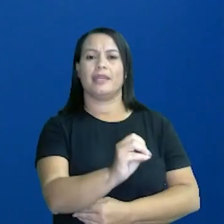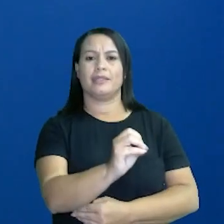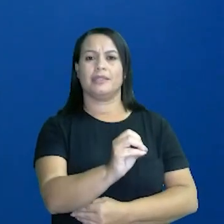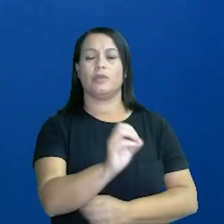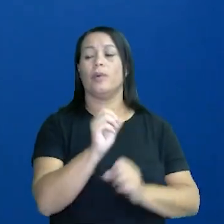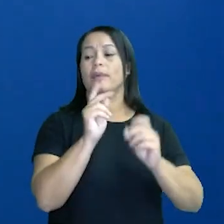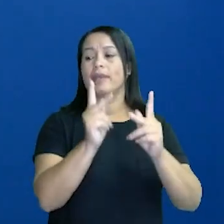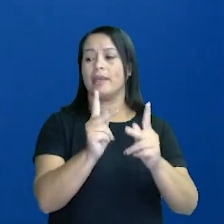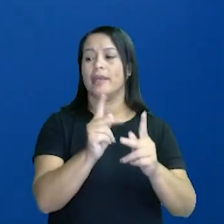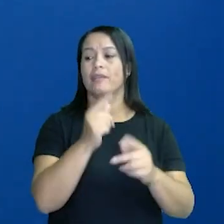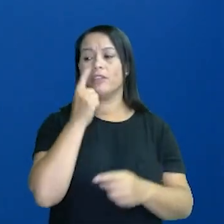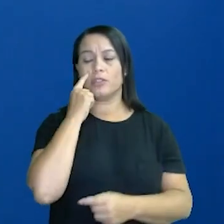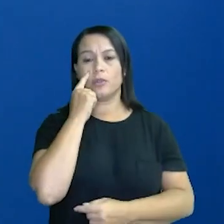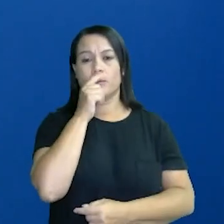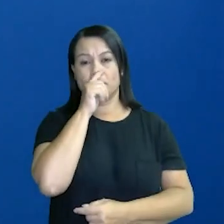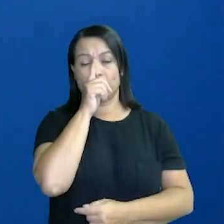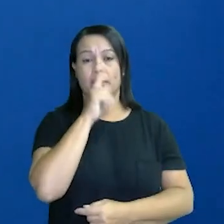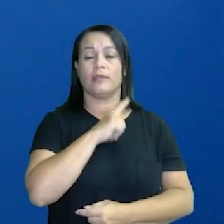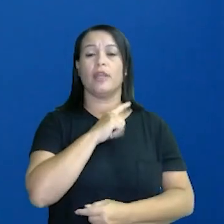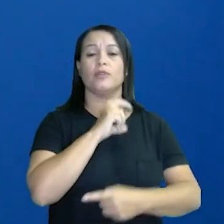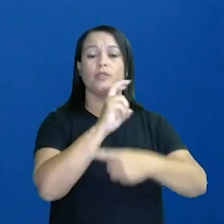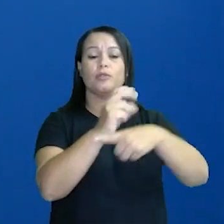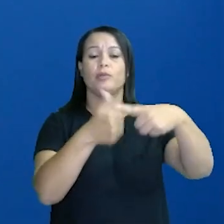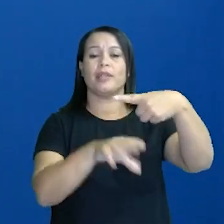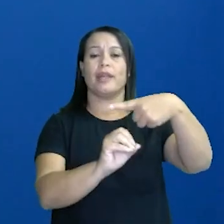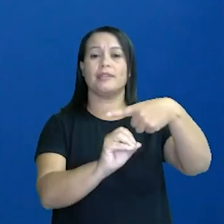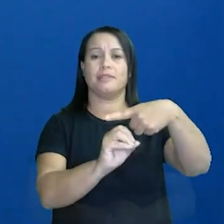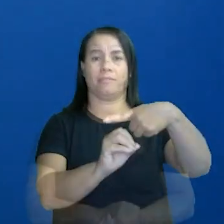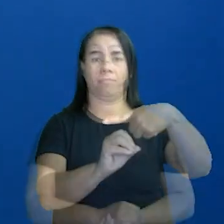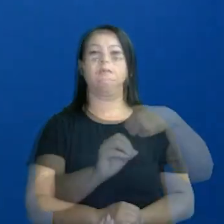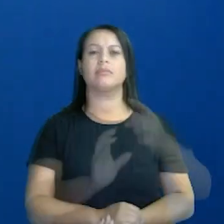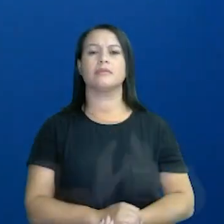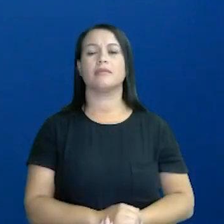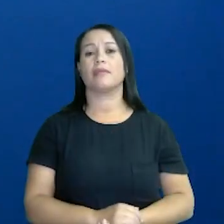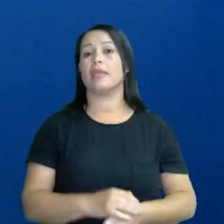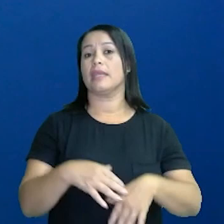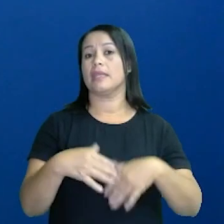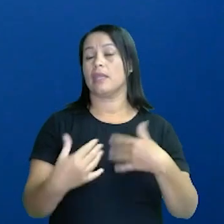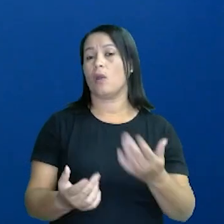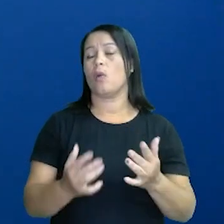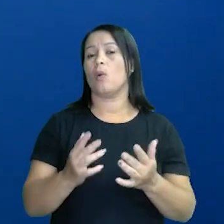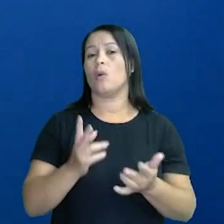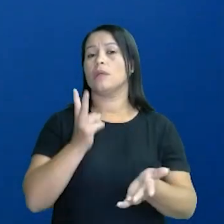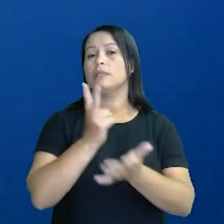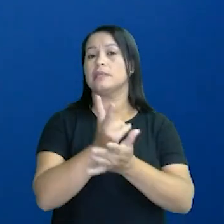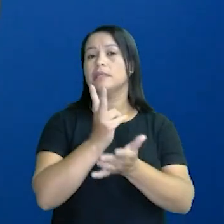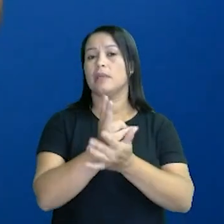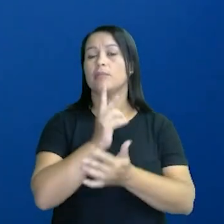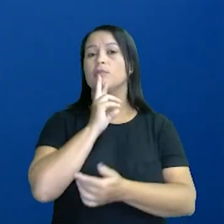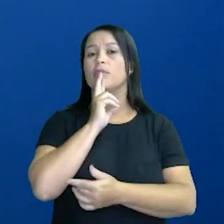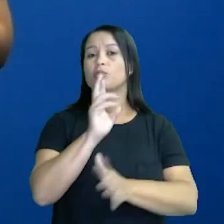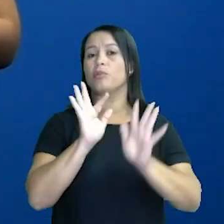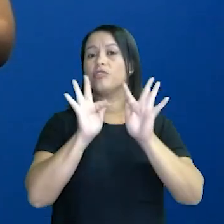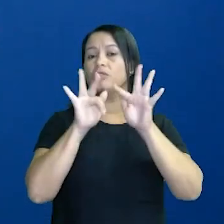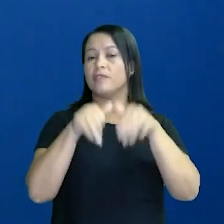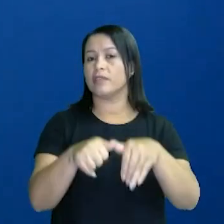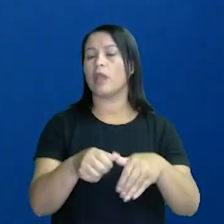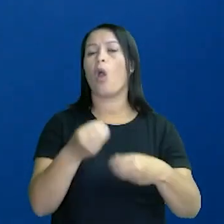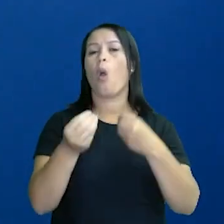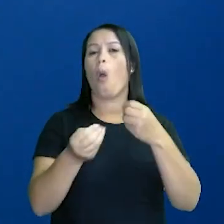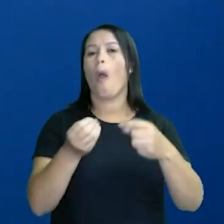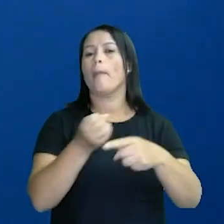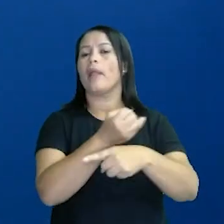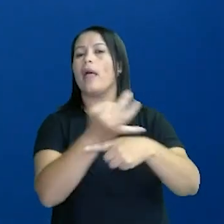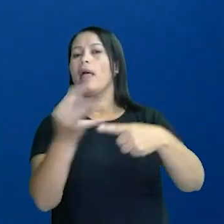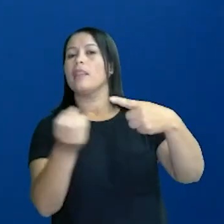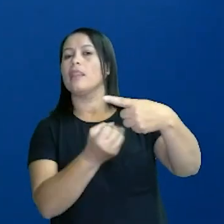10, ok? Então, aqui eu tenho 5 sobre 10. Toda resposta final, quando ela é dada em fração, tá